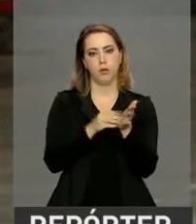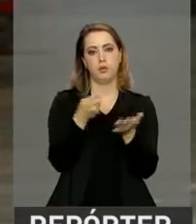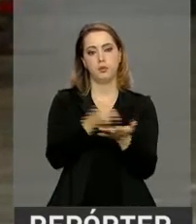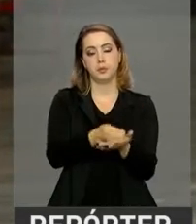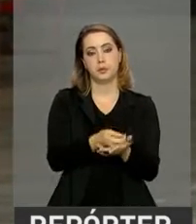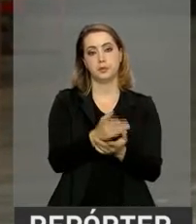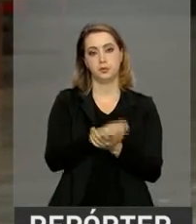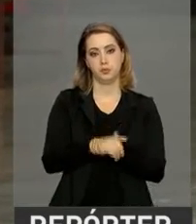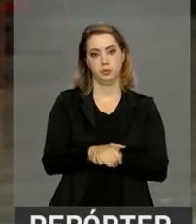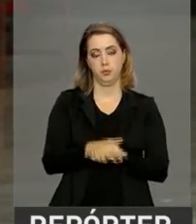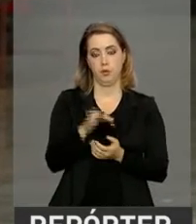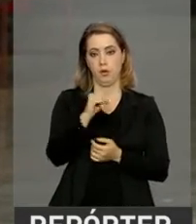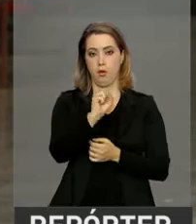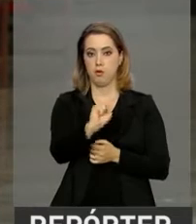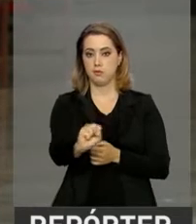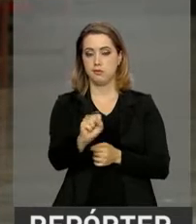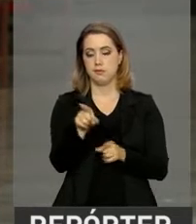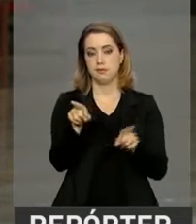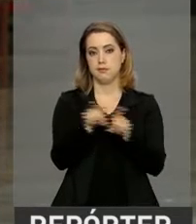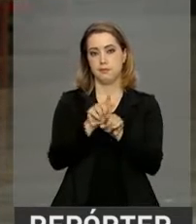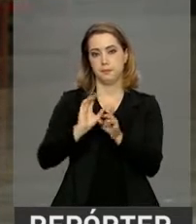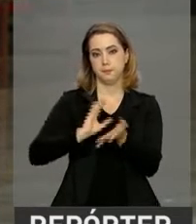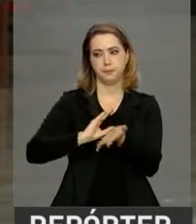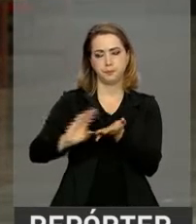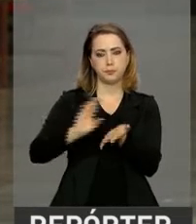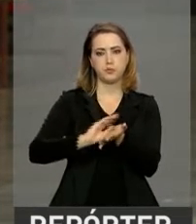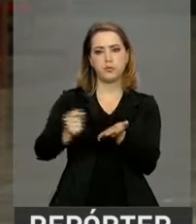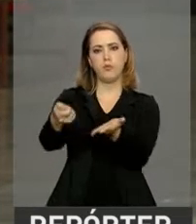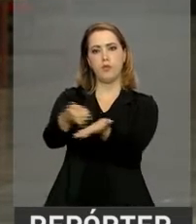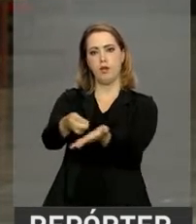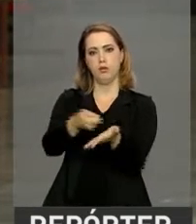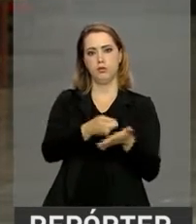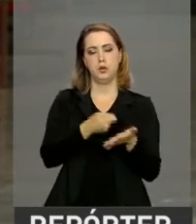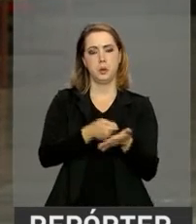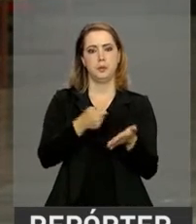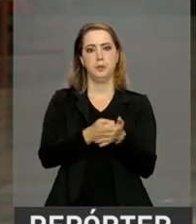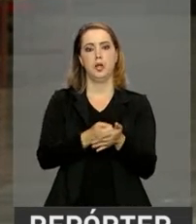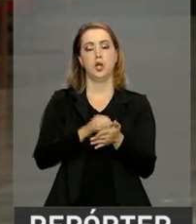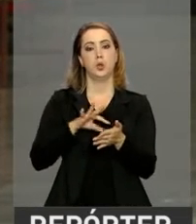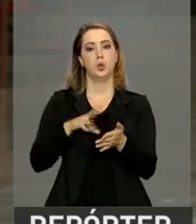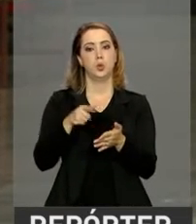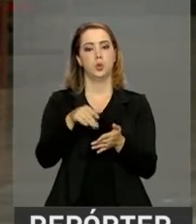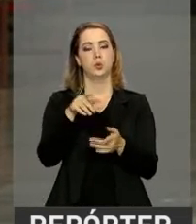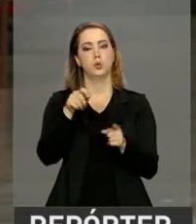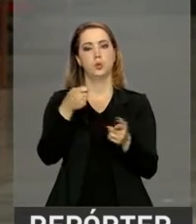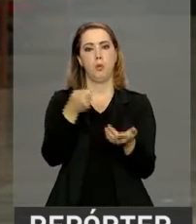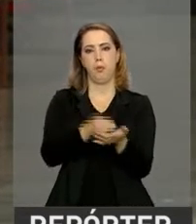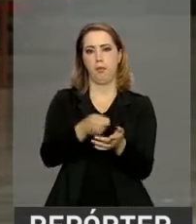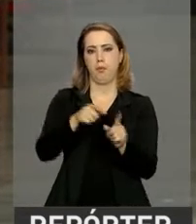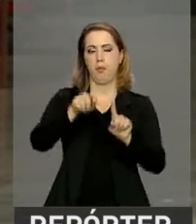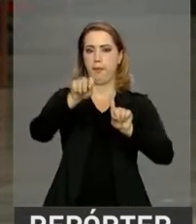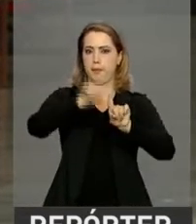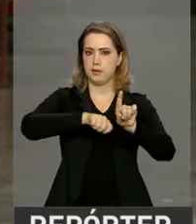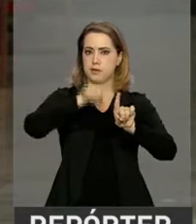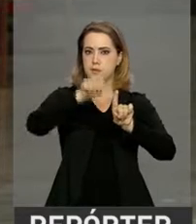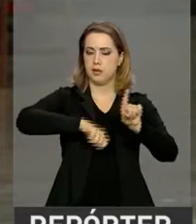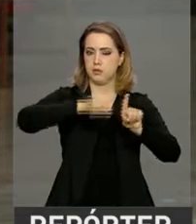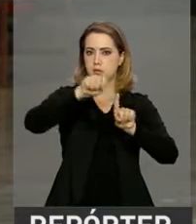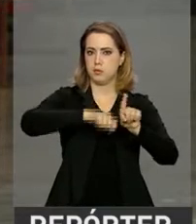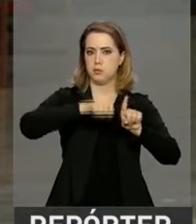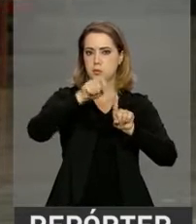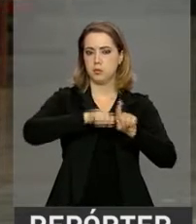é do fundo de financiamento estudantil são usados para pagar a mensalidade dos estudantes matriculados em instituições